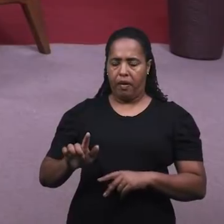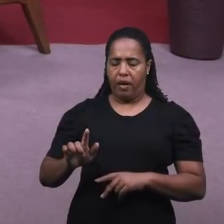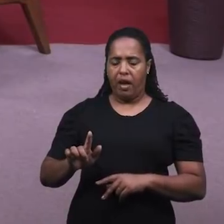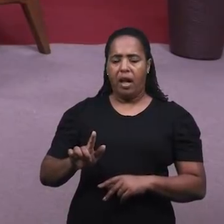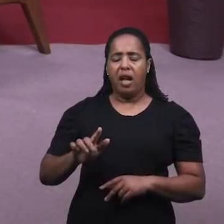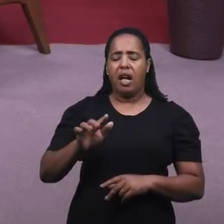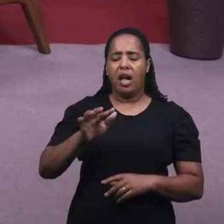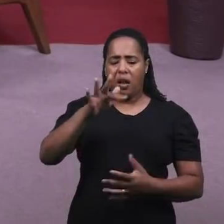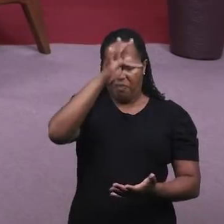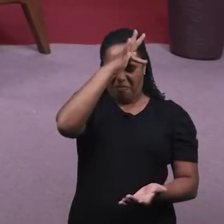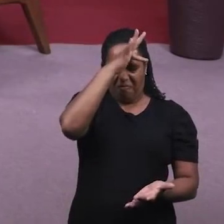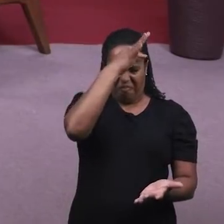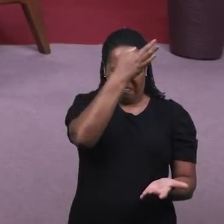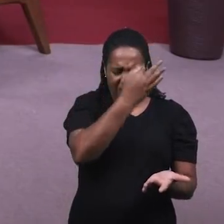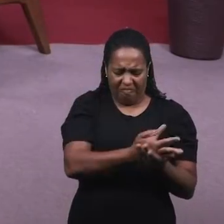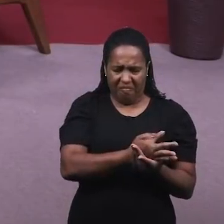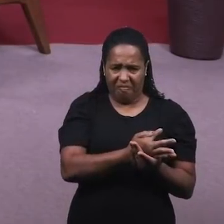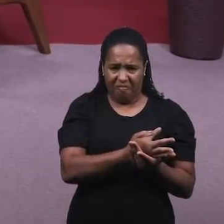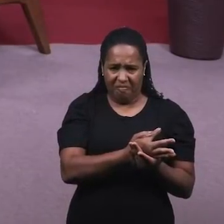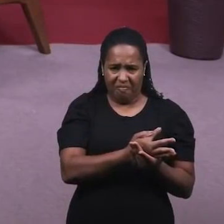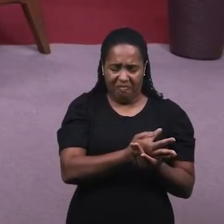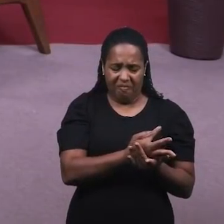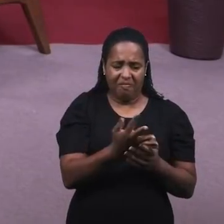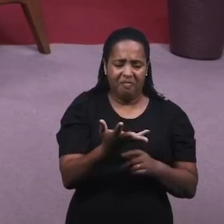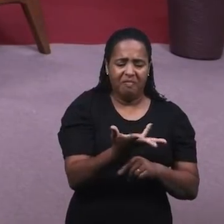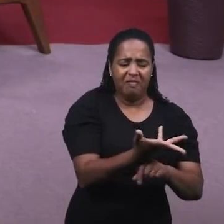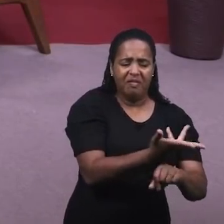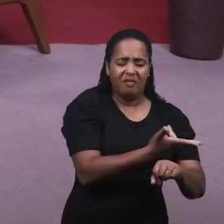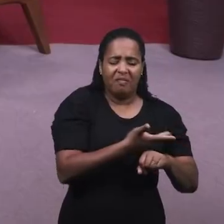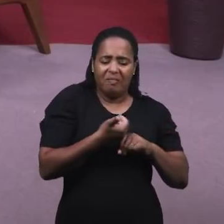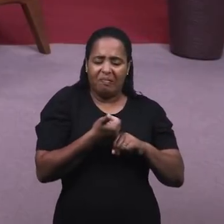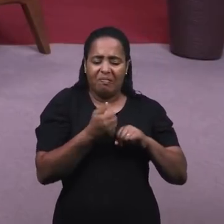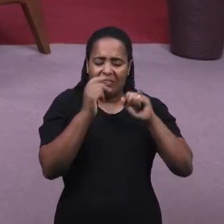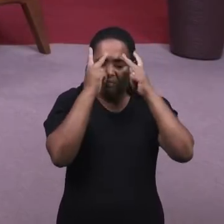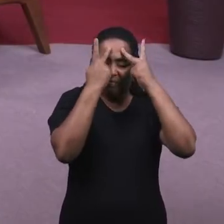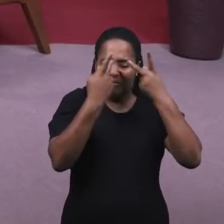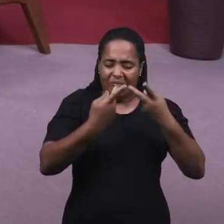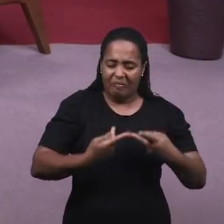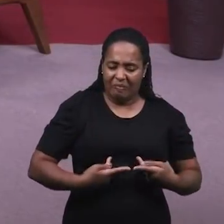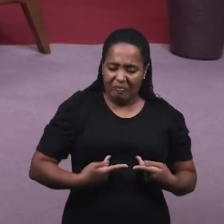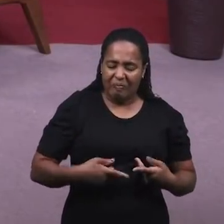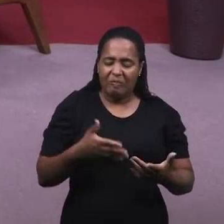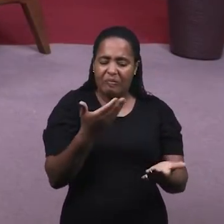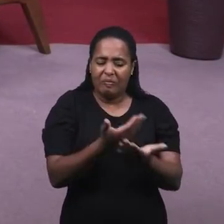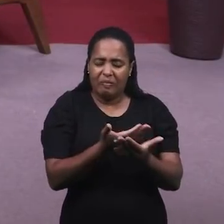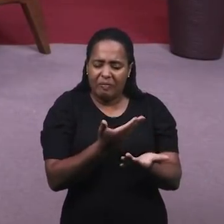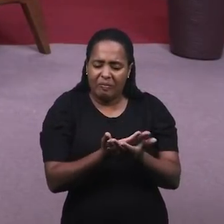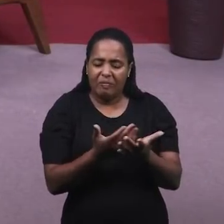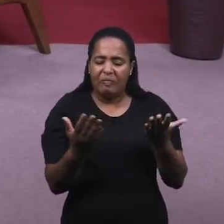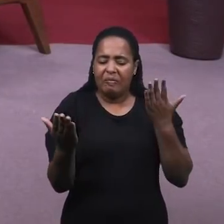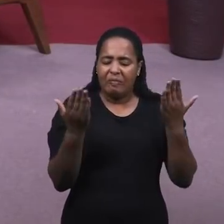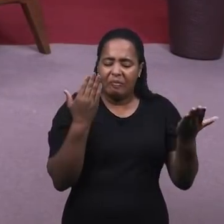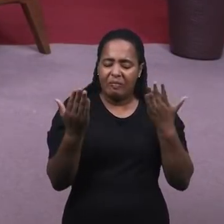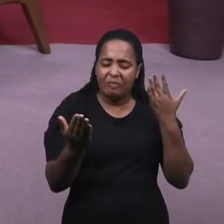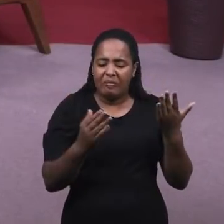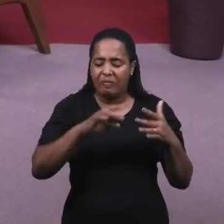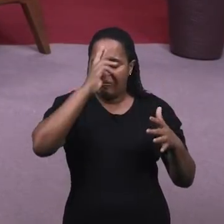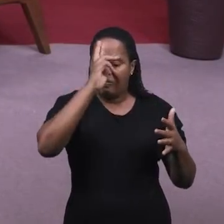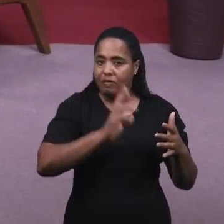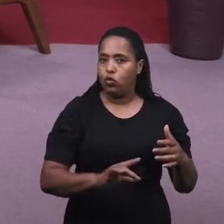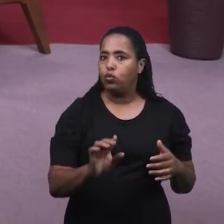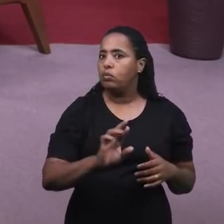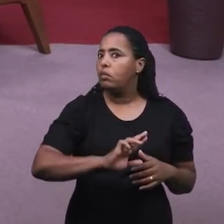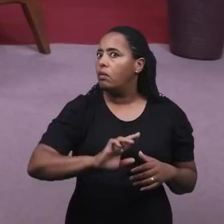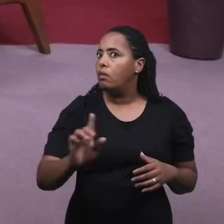uma fé fruto de convencimento humano, de estudo, de análise da razão,